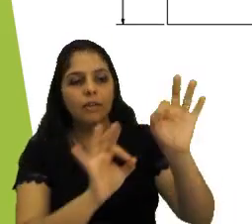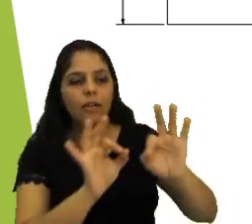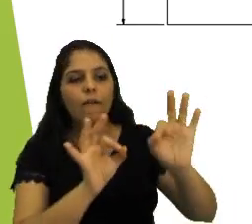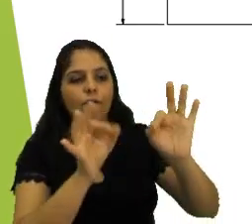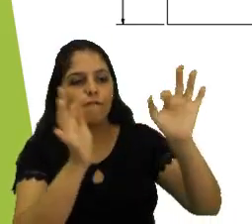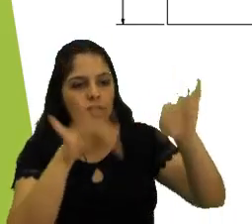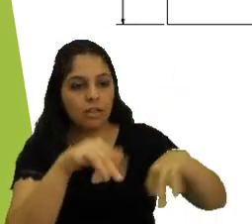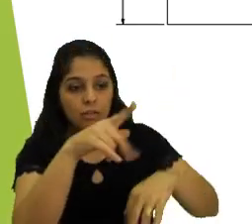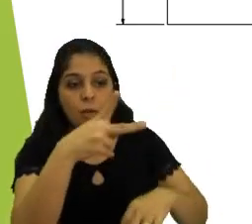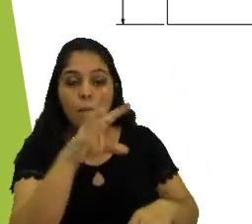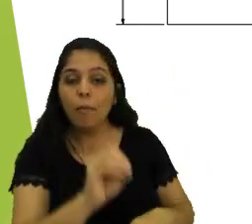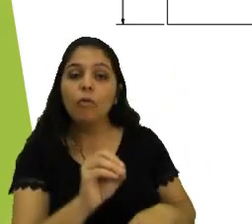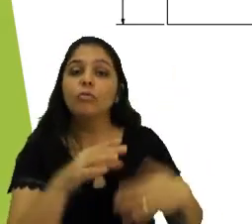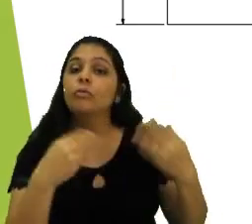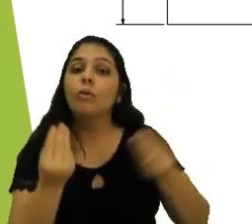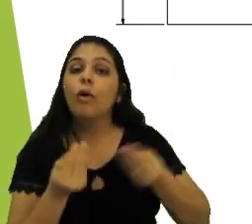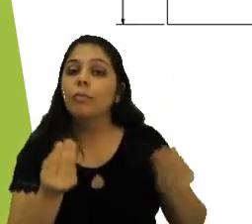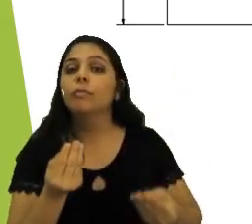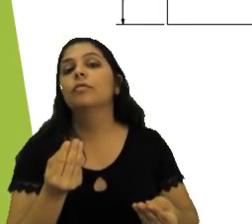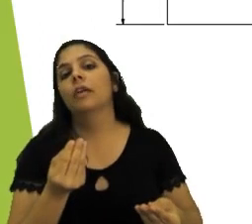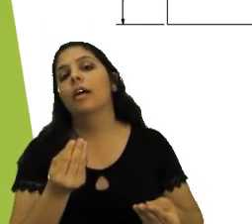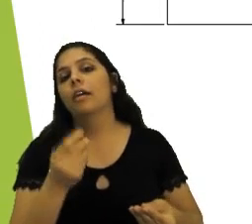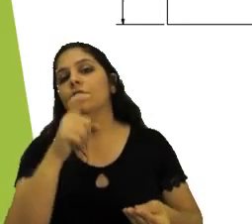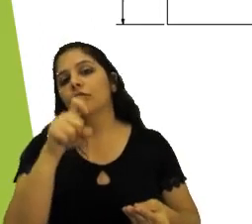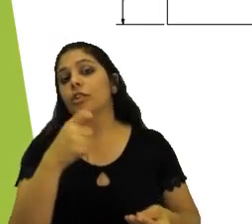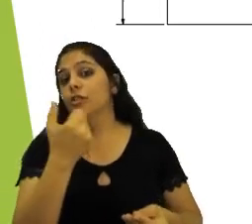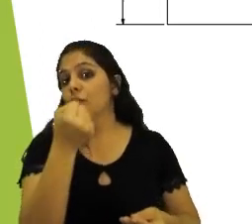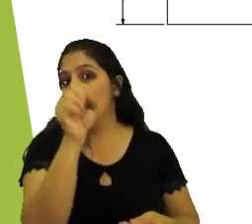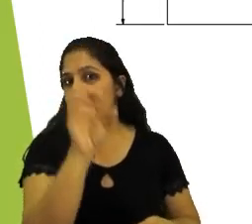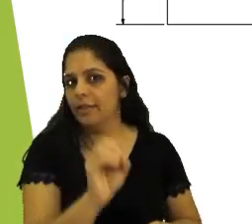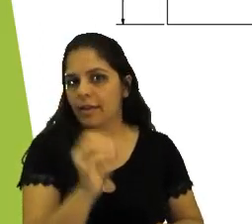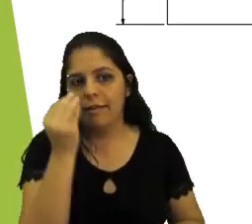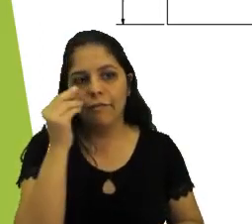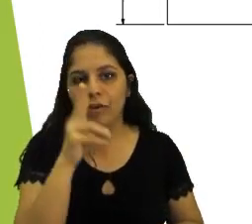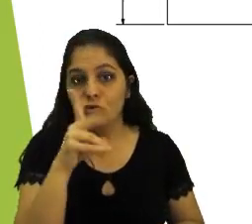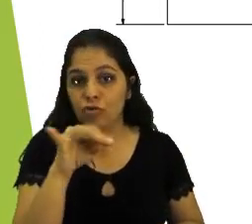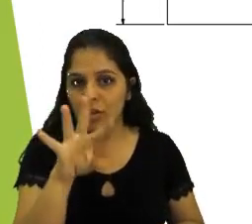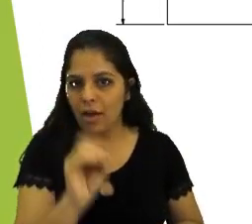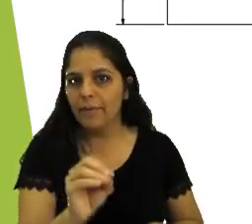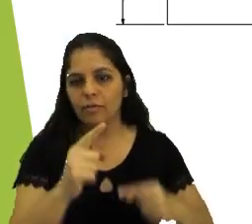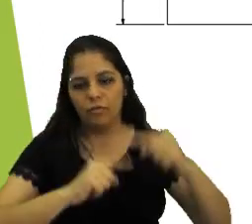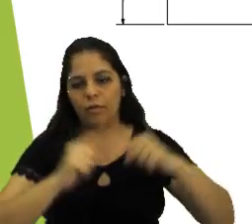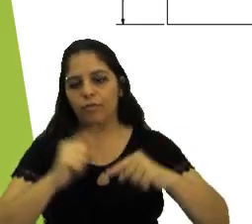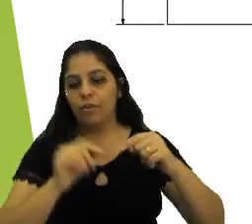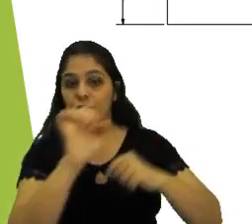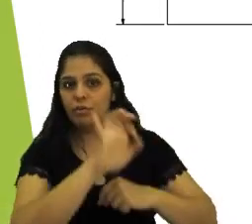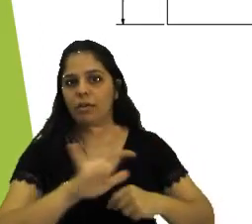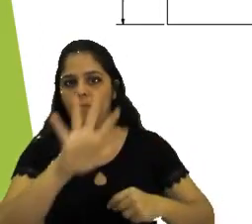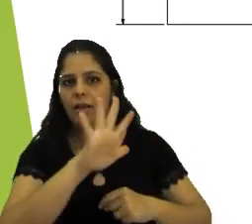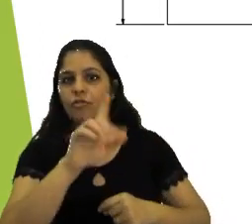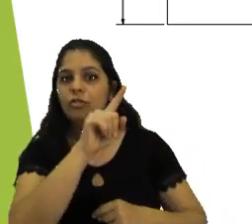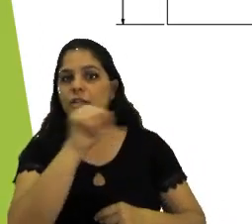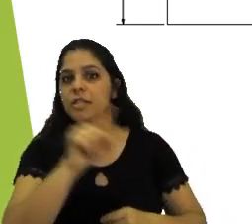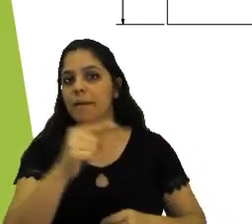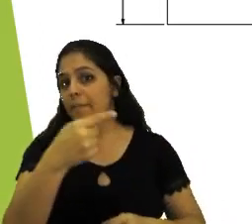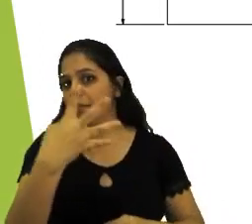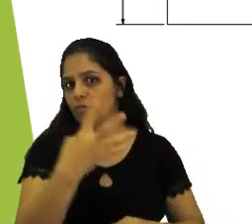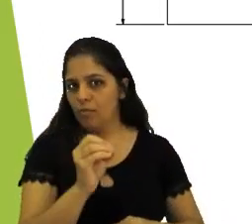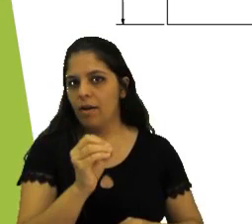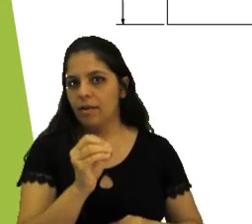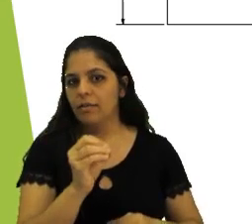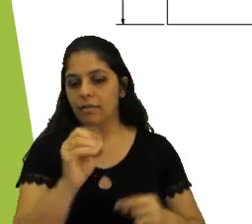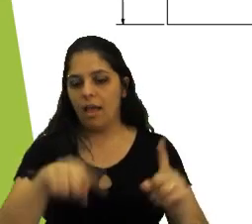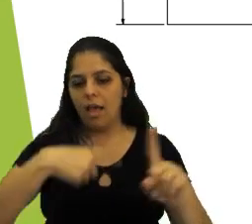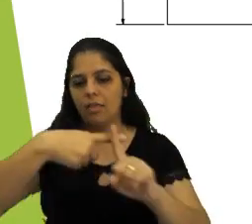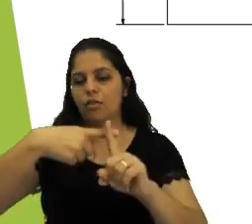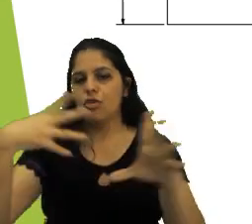ele seria o quê? X80, né? Olha o diâmetro da peça aqui pelo desenho. Z menos 40, olha lá, a somatória dessas